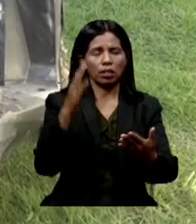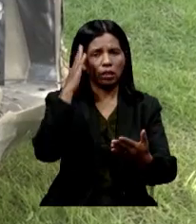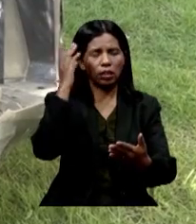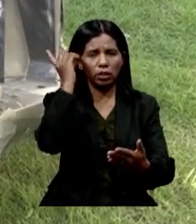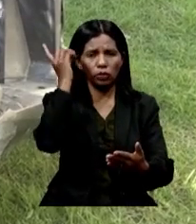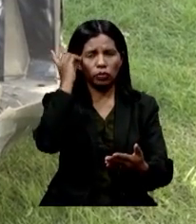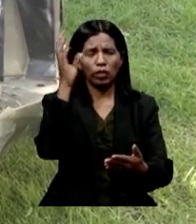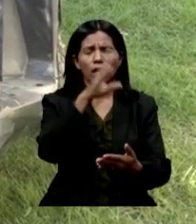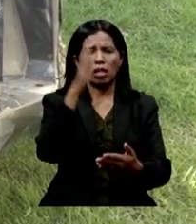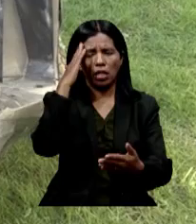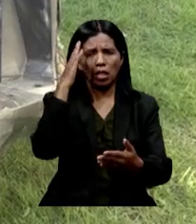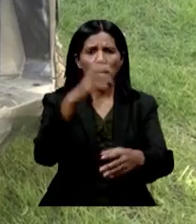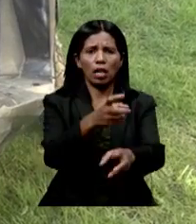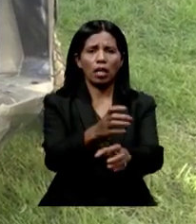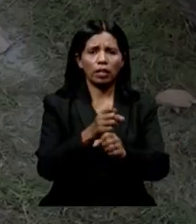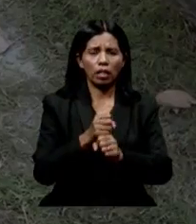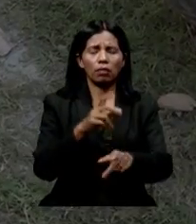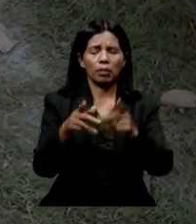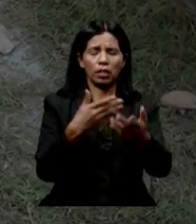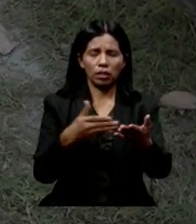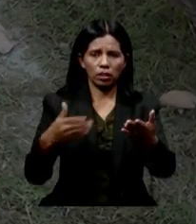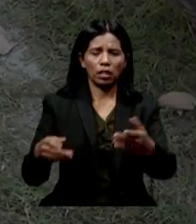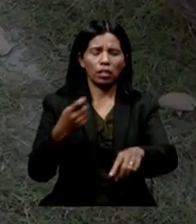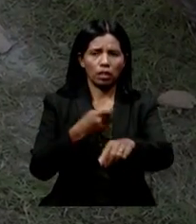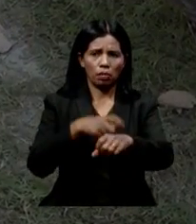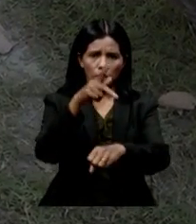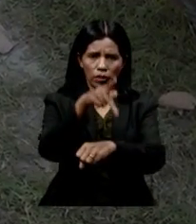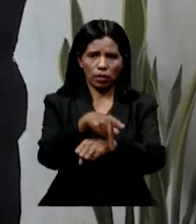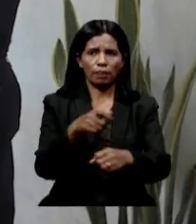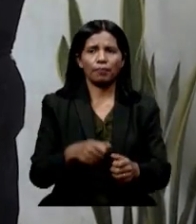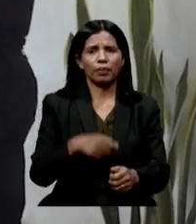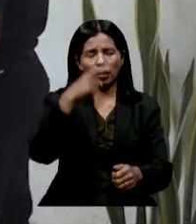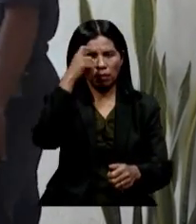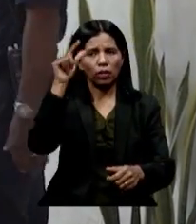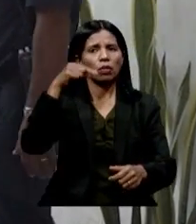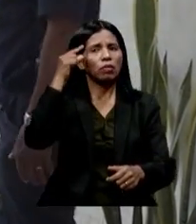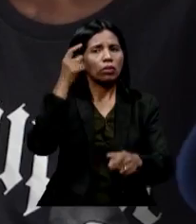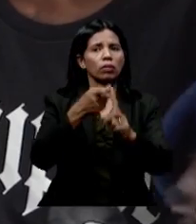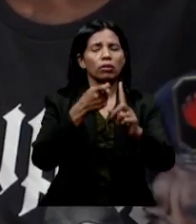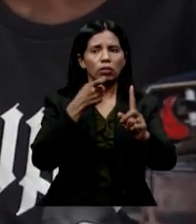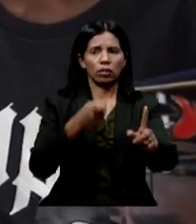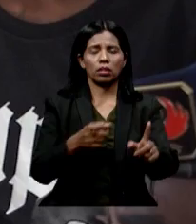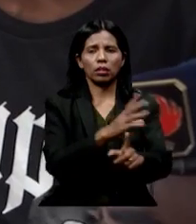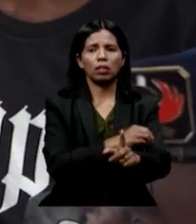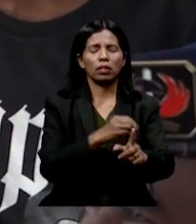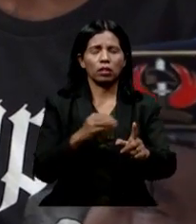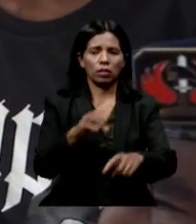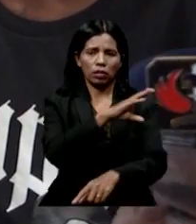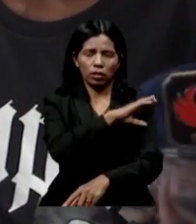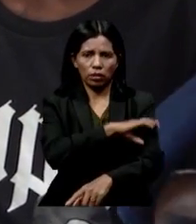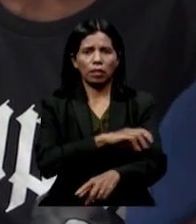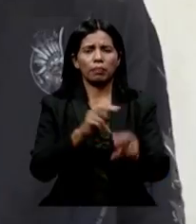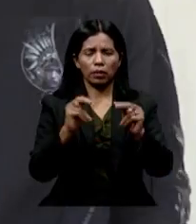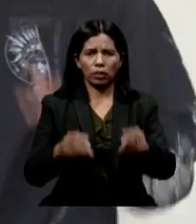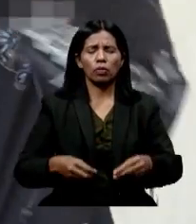radau emanesasan e radili laran liu e a tempo calan. Também o governo liu com a instituição de defesa na segurança precisa